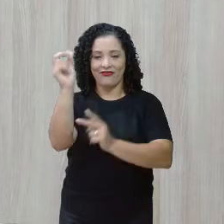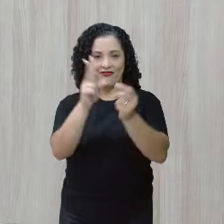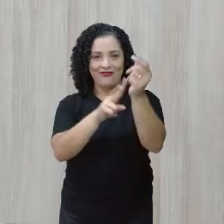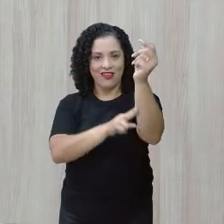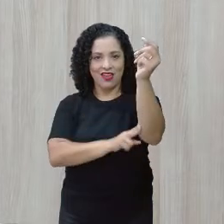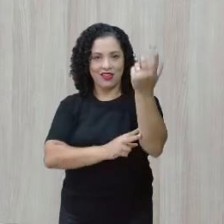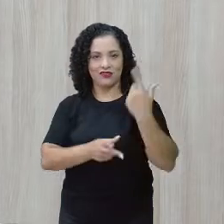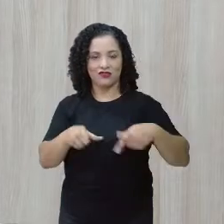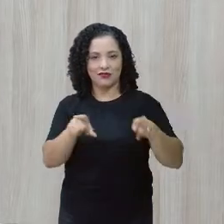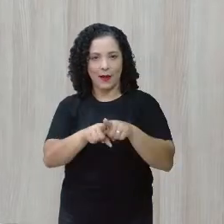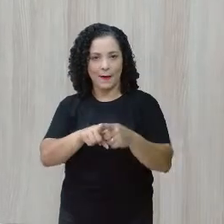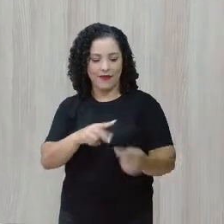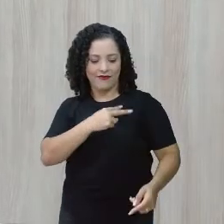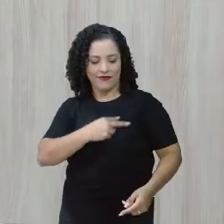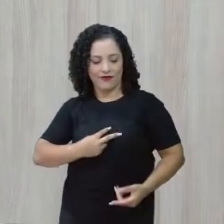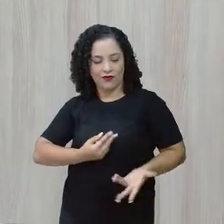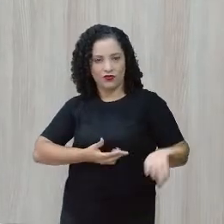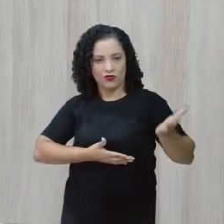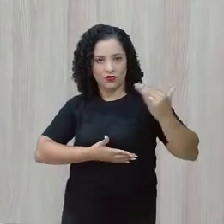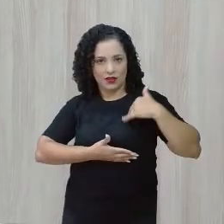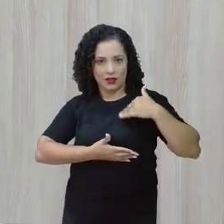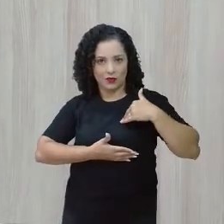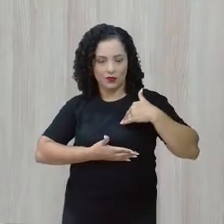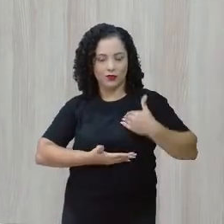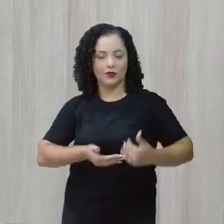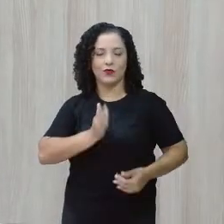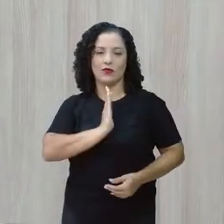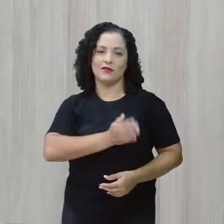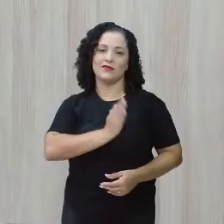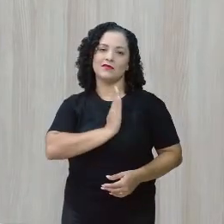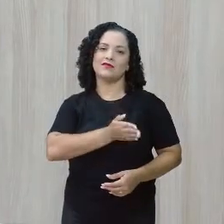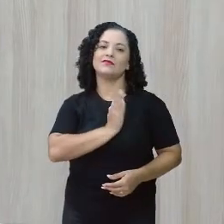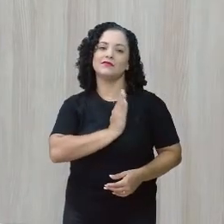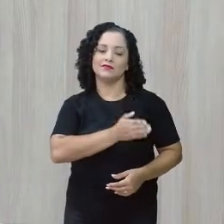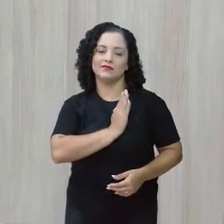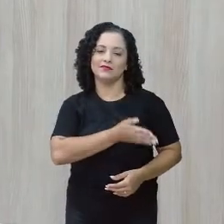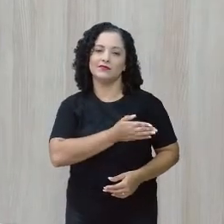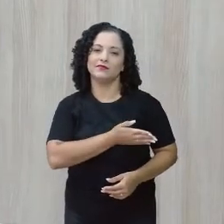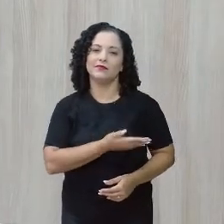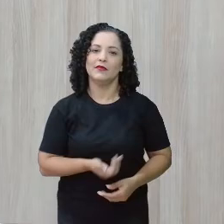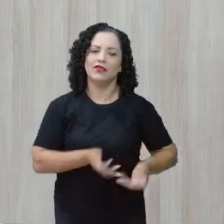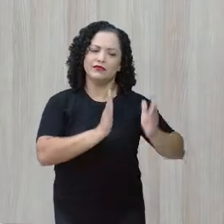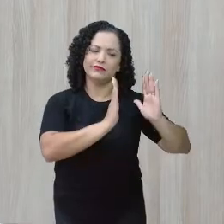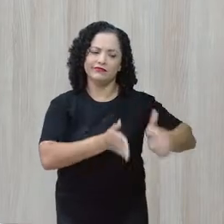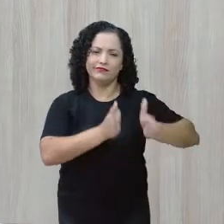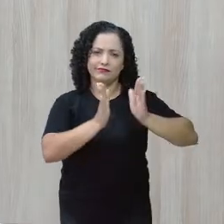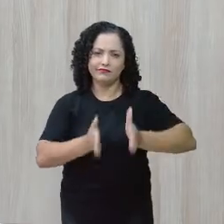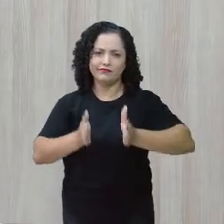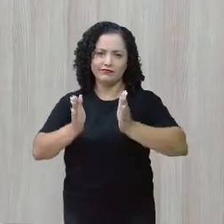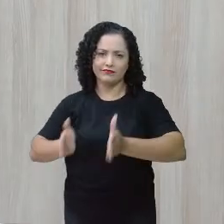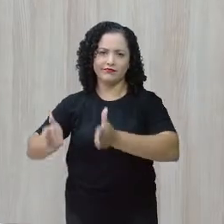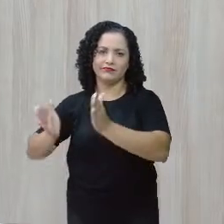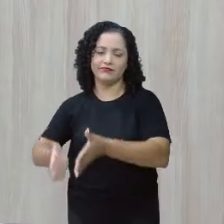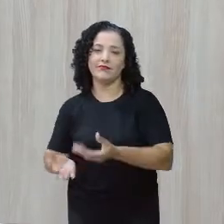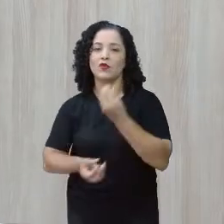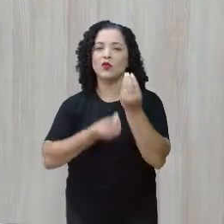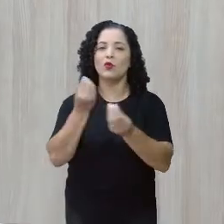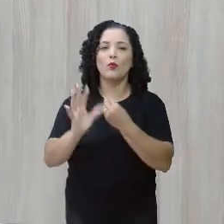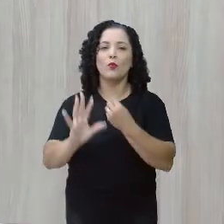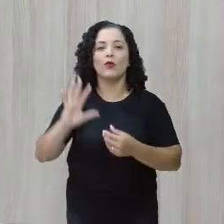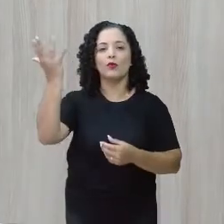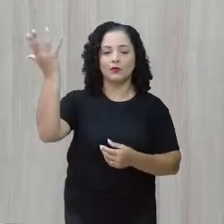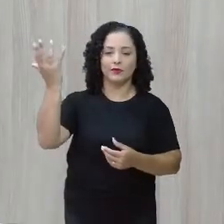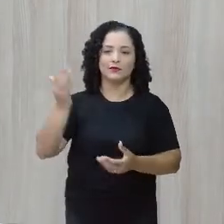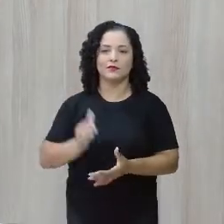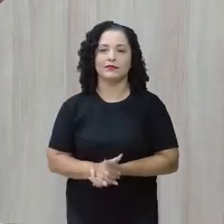nosso coração. Então, esse seria aí uma representação dessa sequência dos vasos